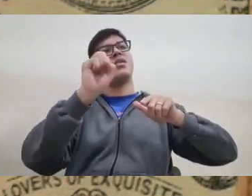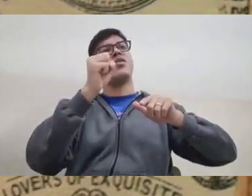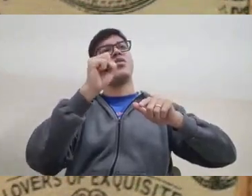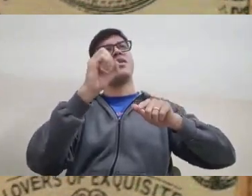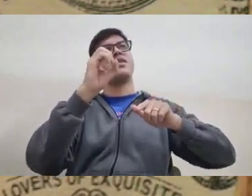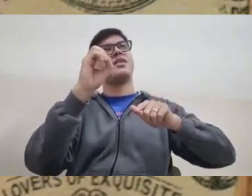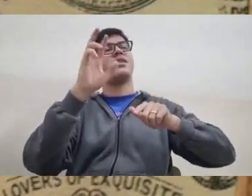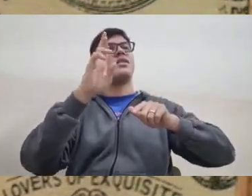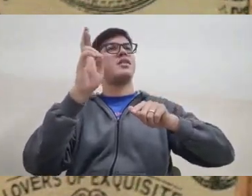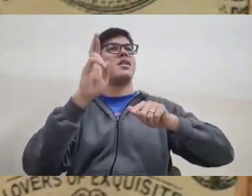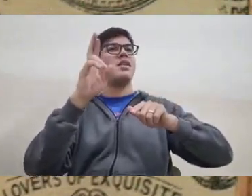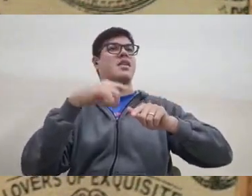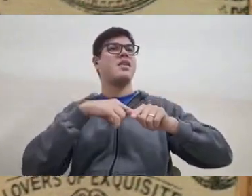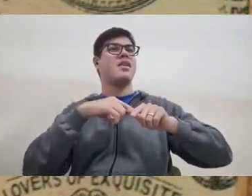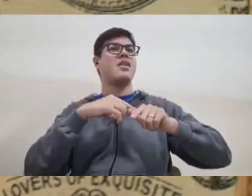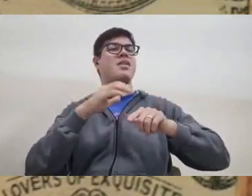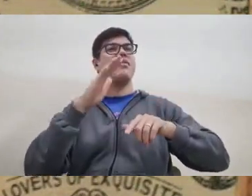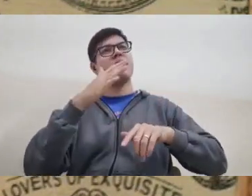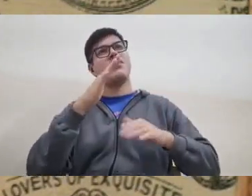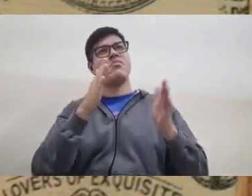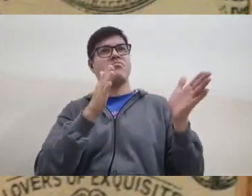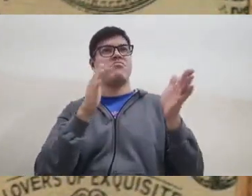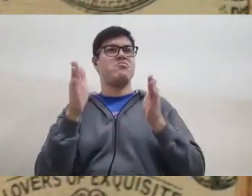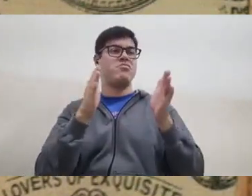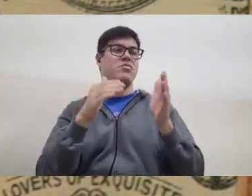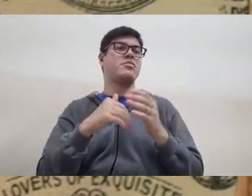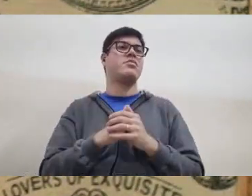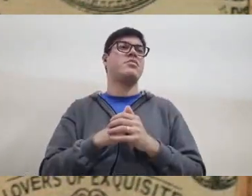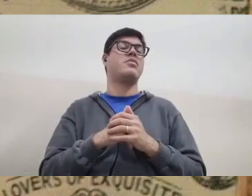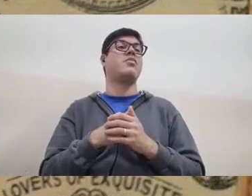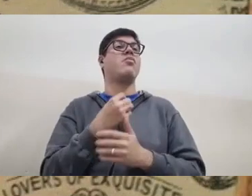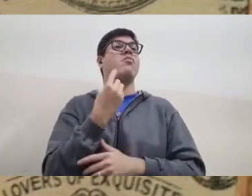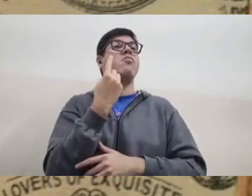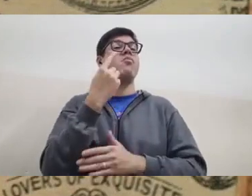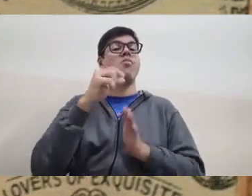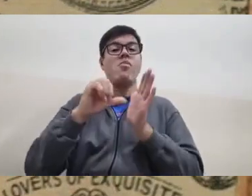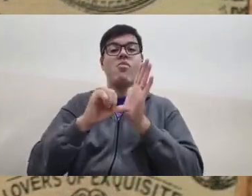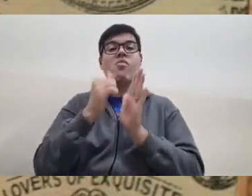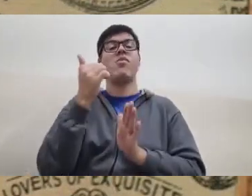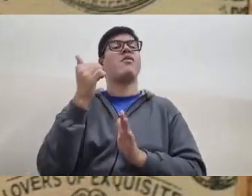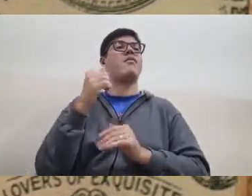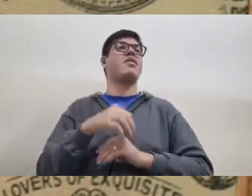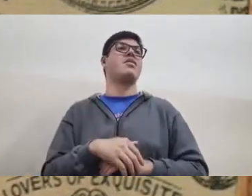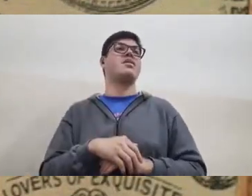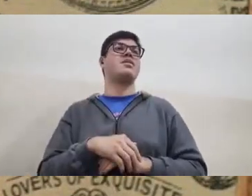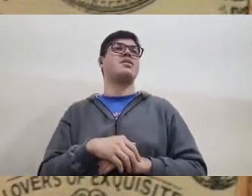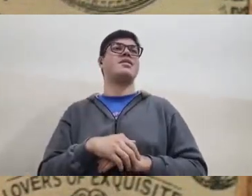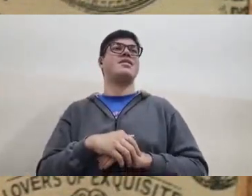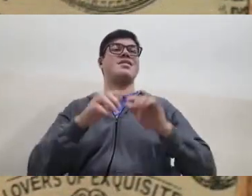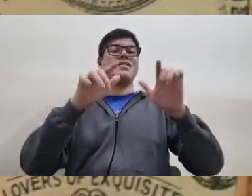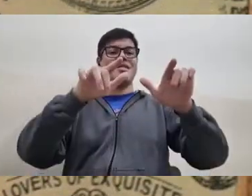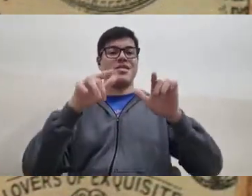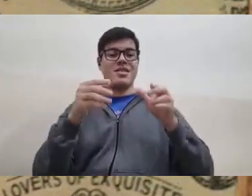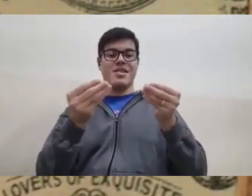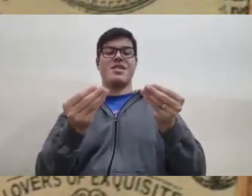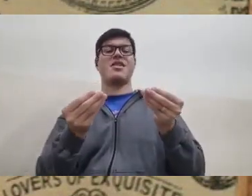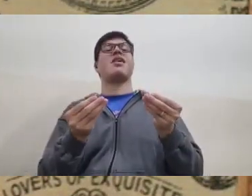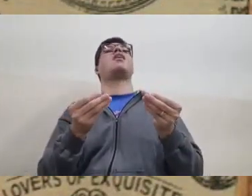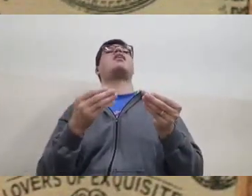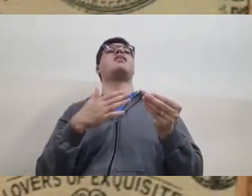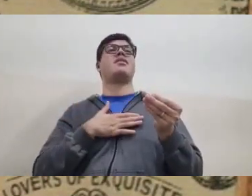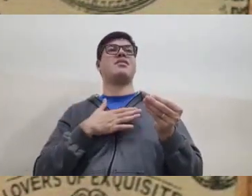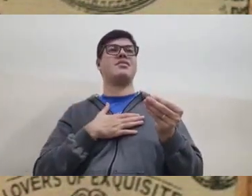80 r$ 120 cada cada faixa é um e uma vez só é pagou você sai com o certificado